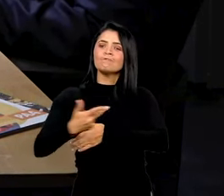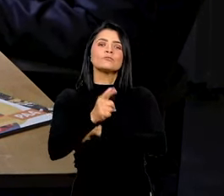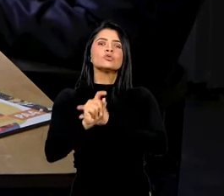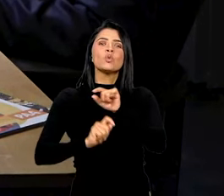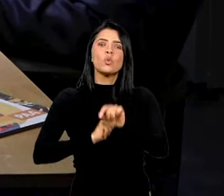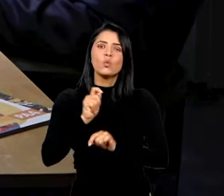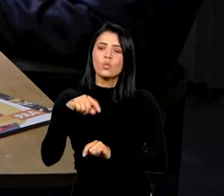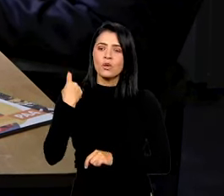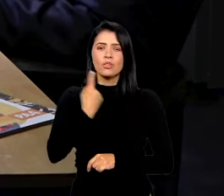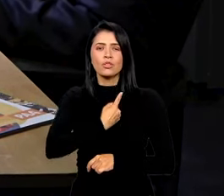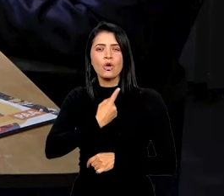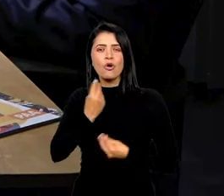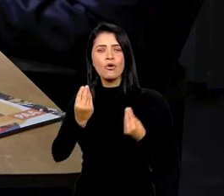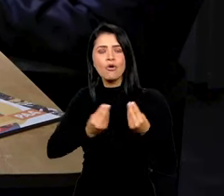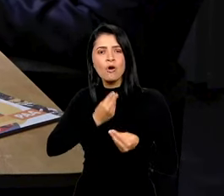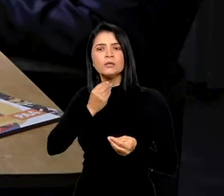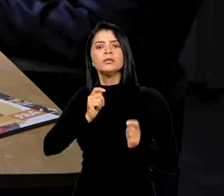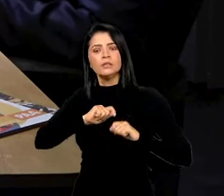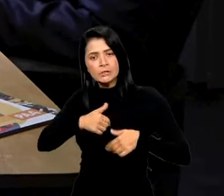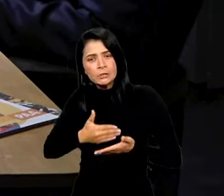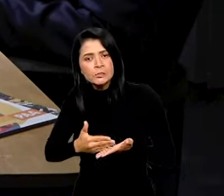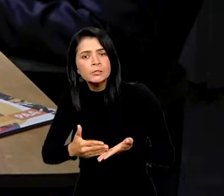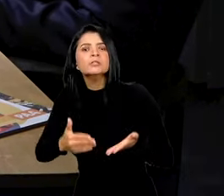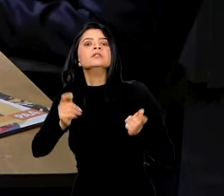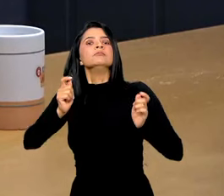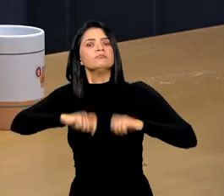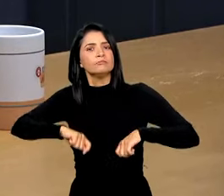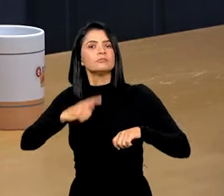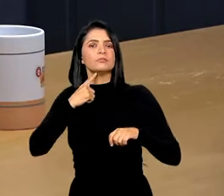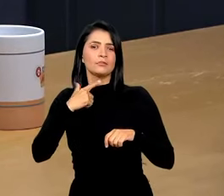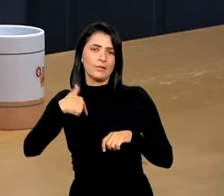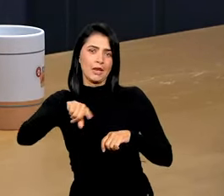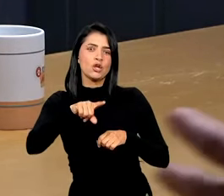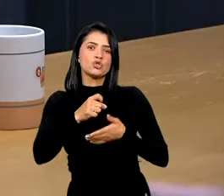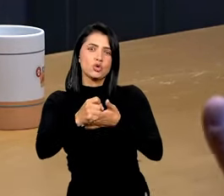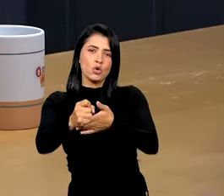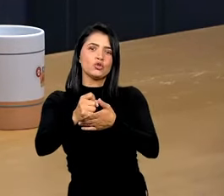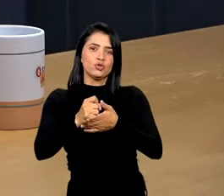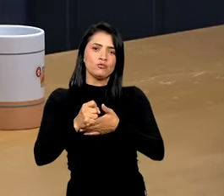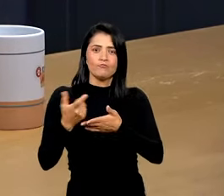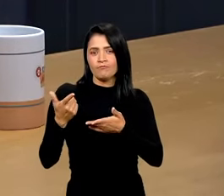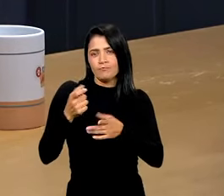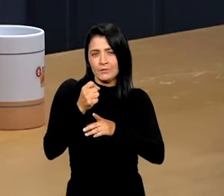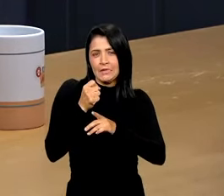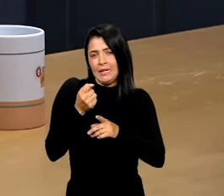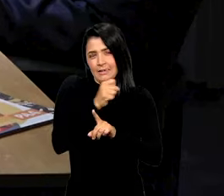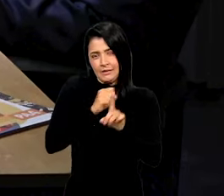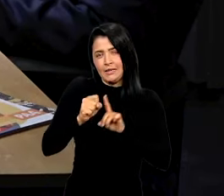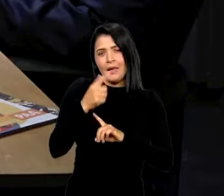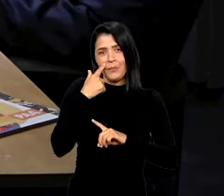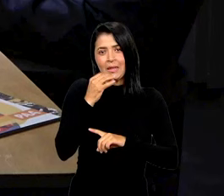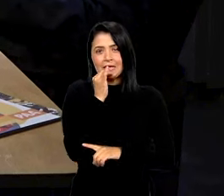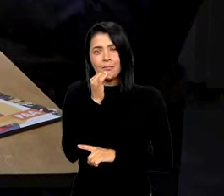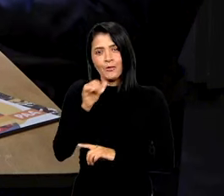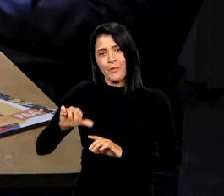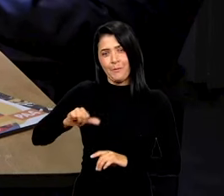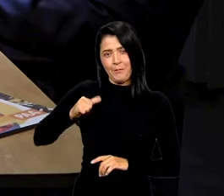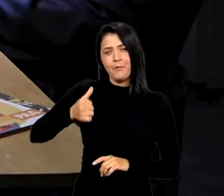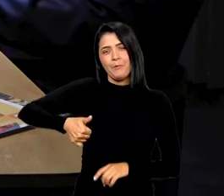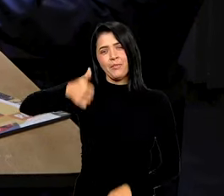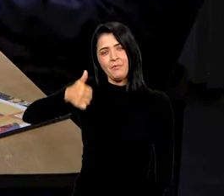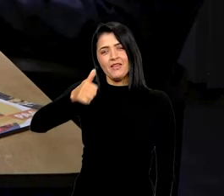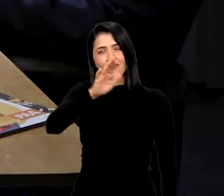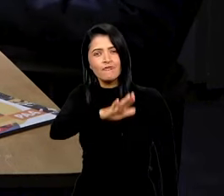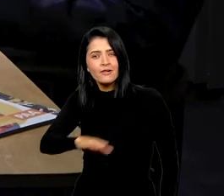as nossas iniciativas, os nossos serviços socioassistenciais, como, por exemplo, para a primeira infância, para a população de rua, para a